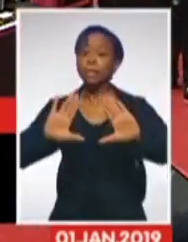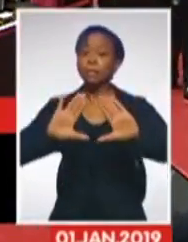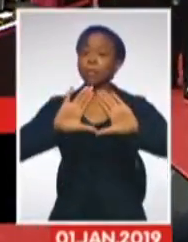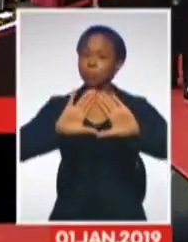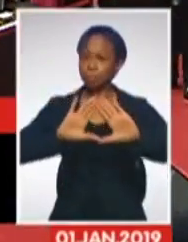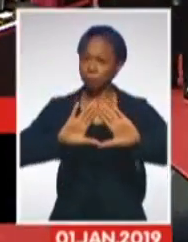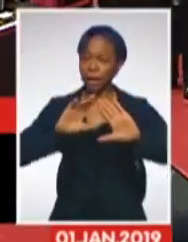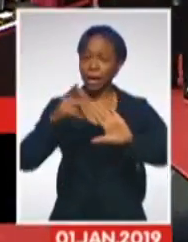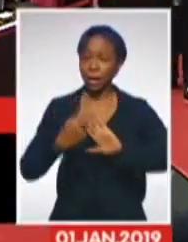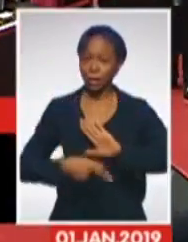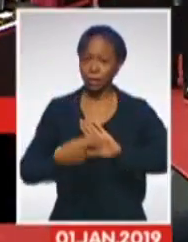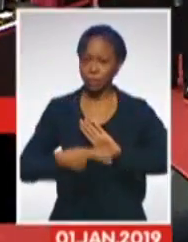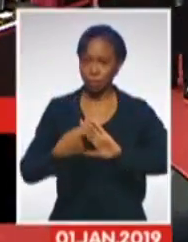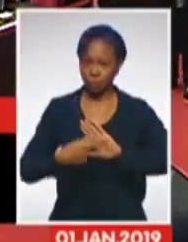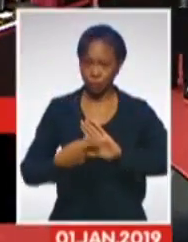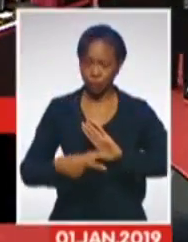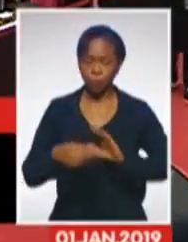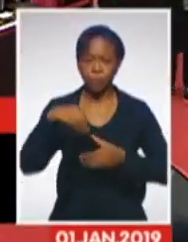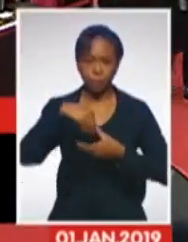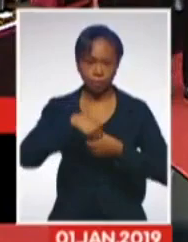Liberdade.